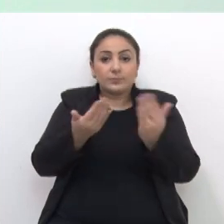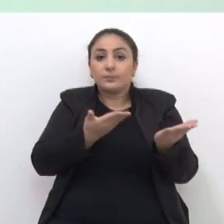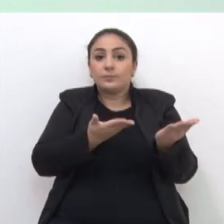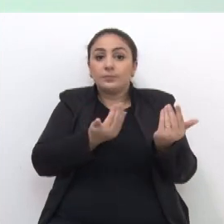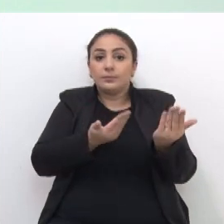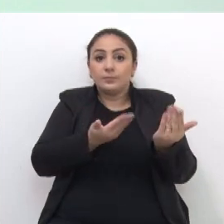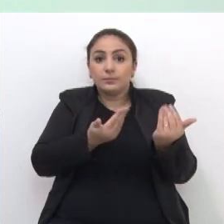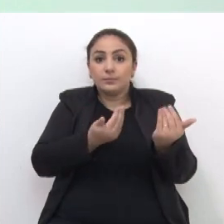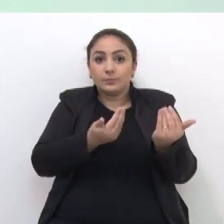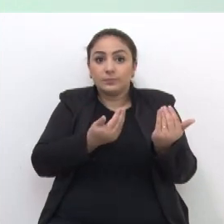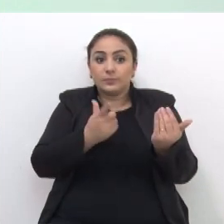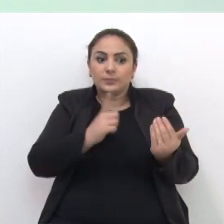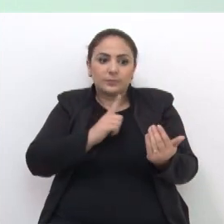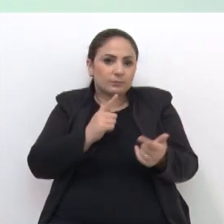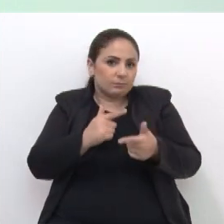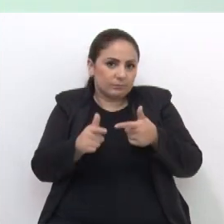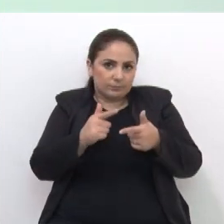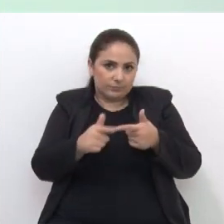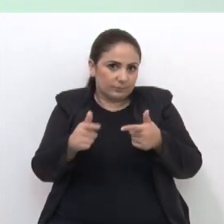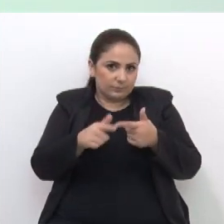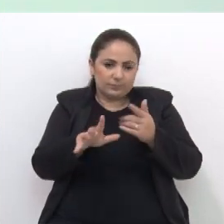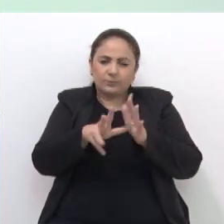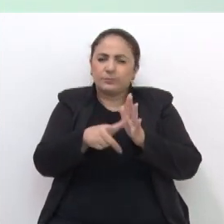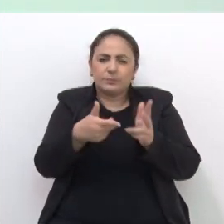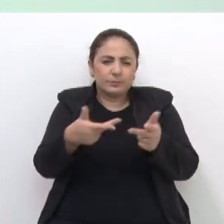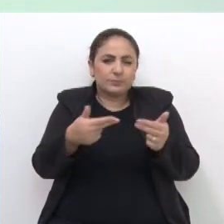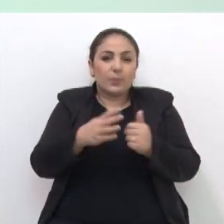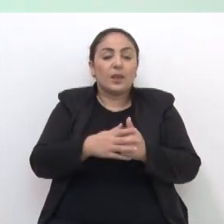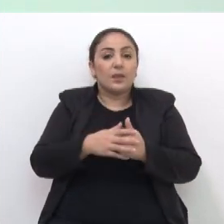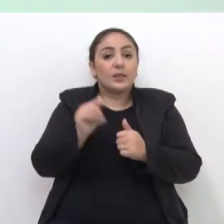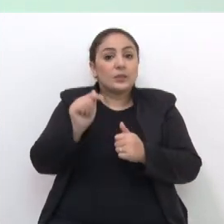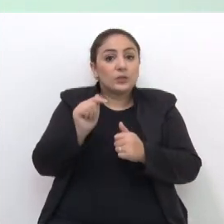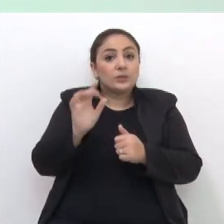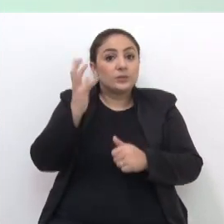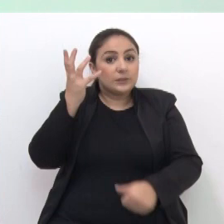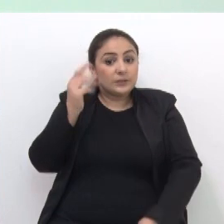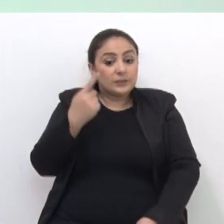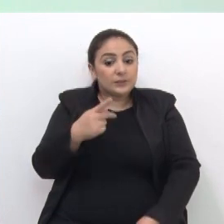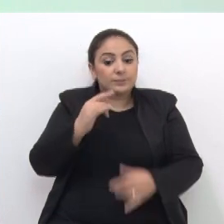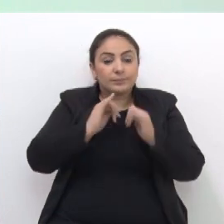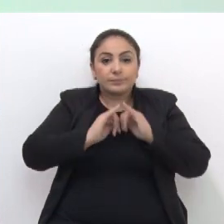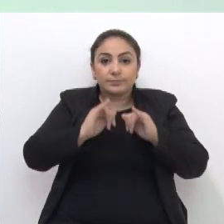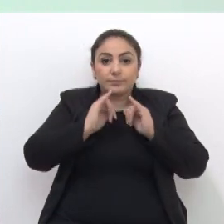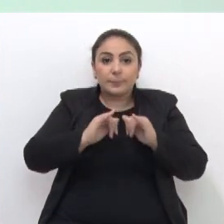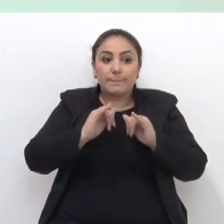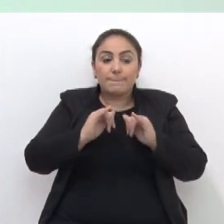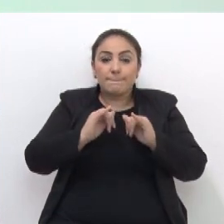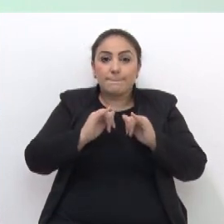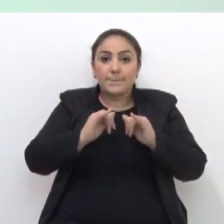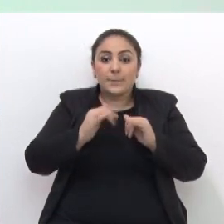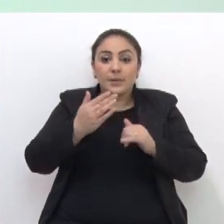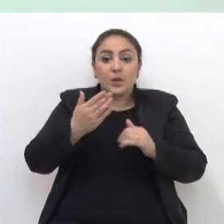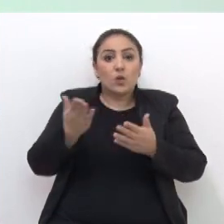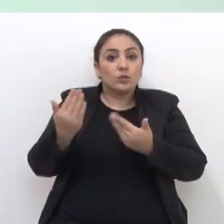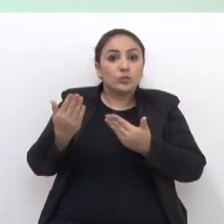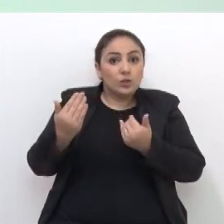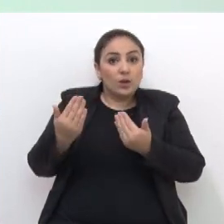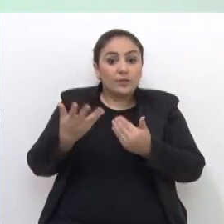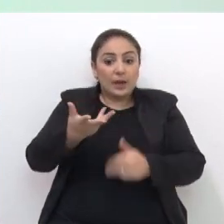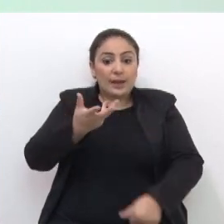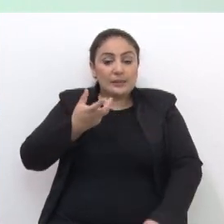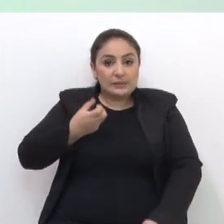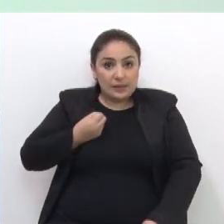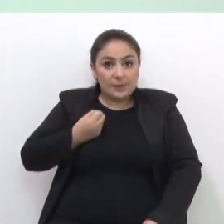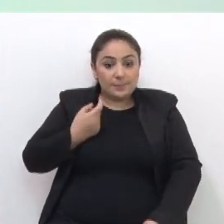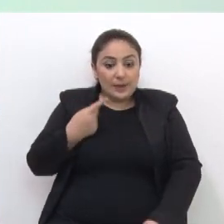do jovem que cometeu um delito, ele, através desta informação, o jovem do outro lado que vai estar